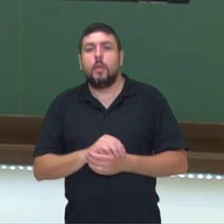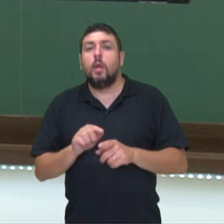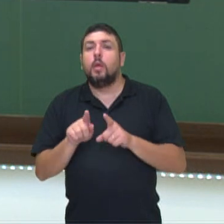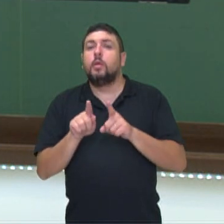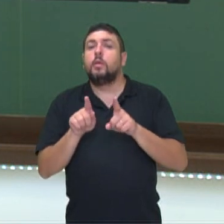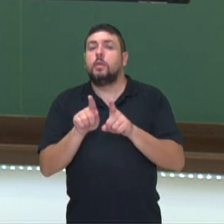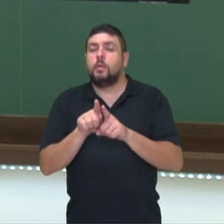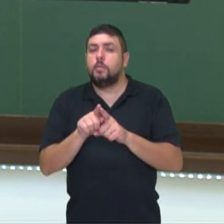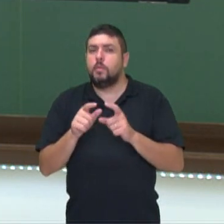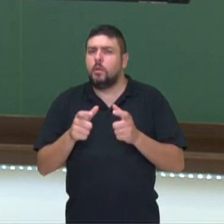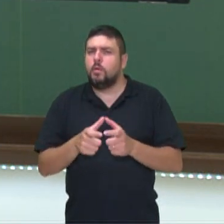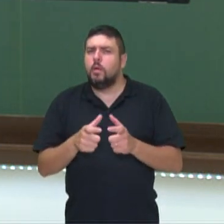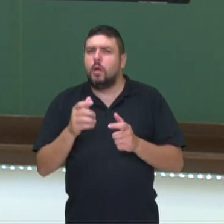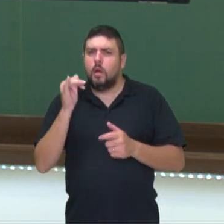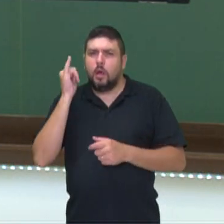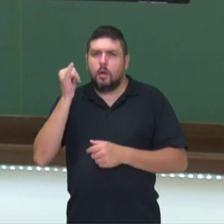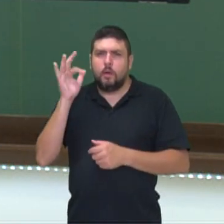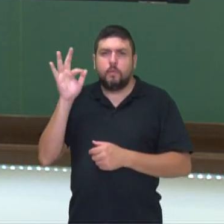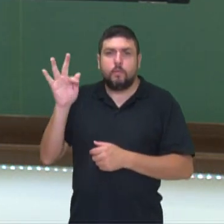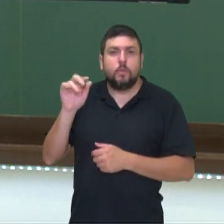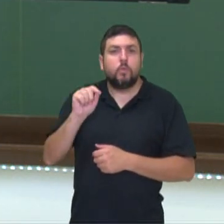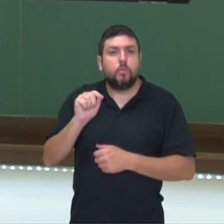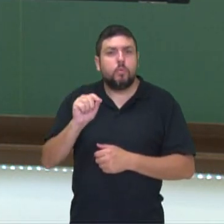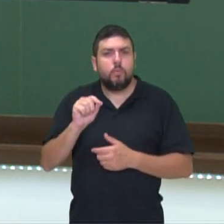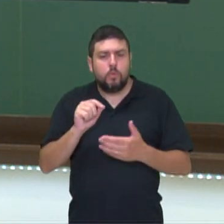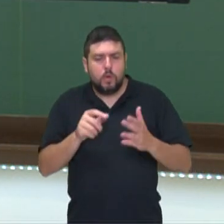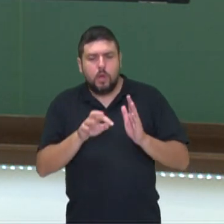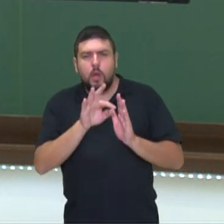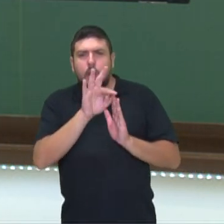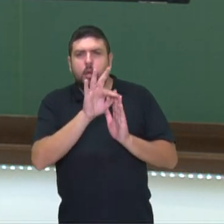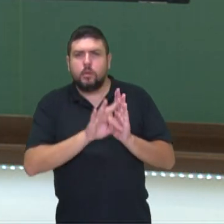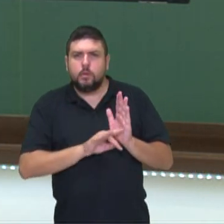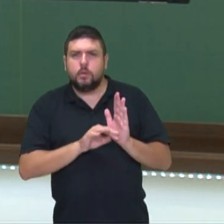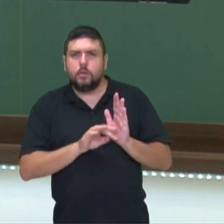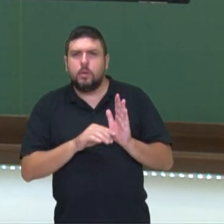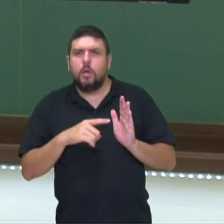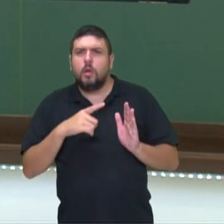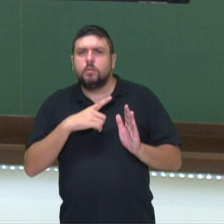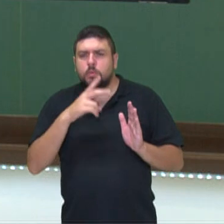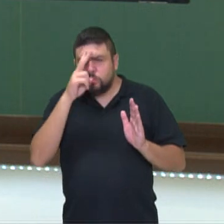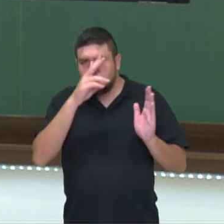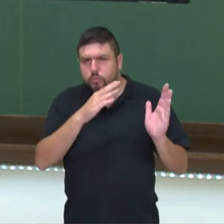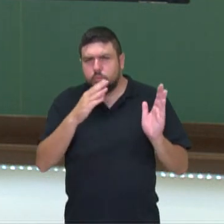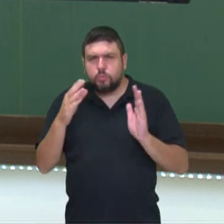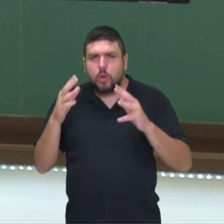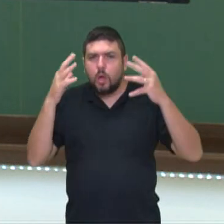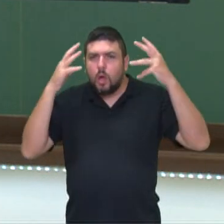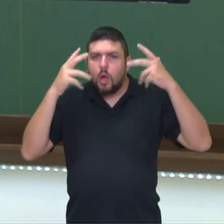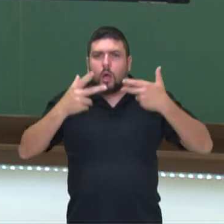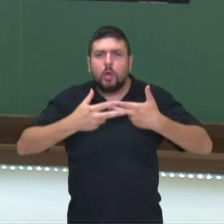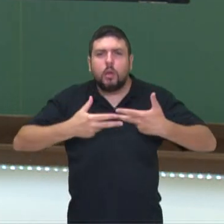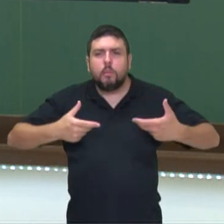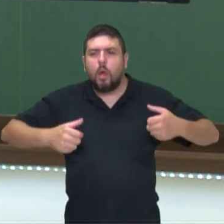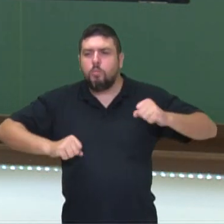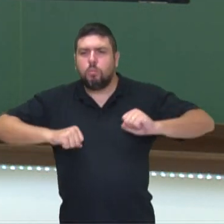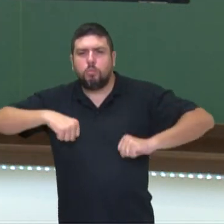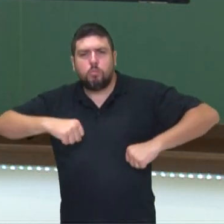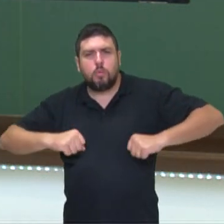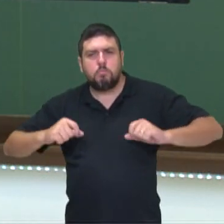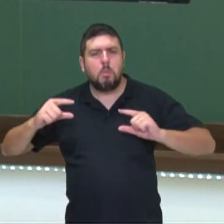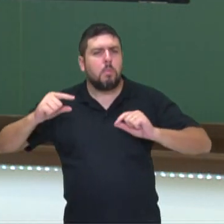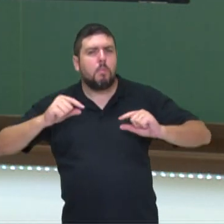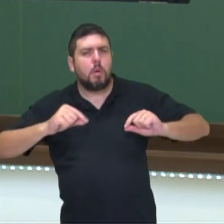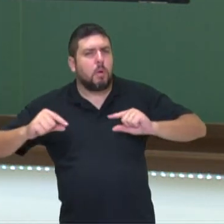sua maioria temos animais, então nós temos uma personificação, animais que pensam, que falam, que têm